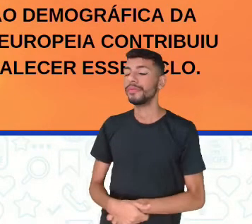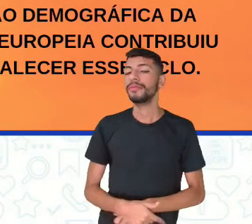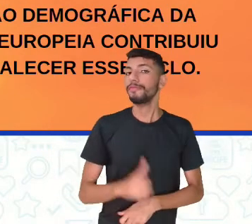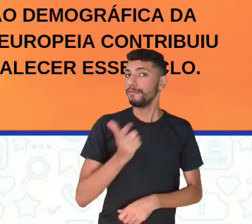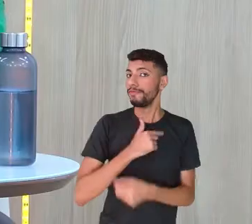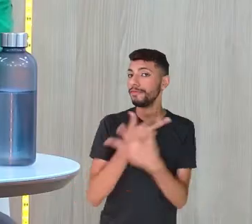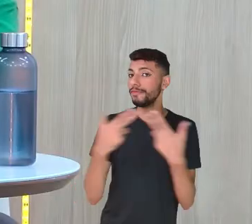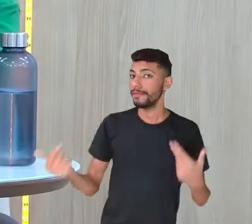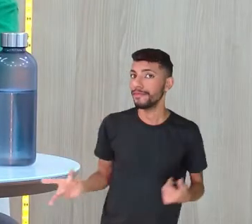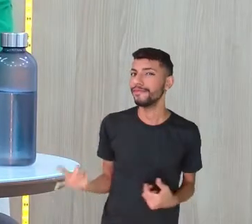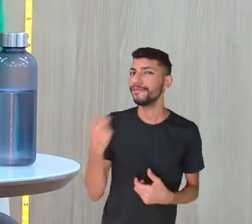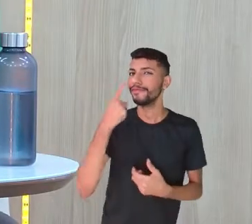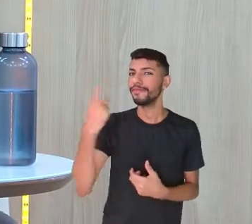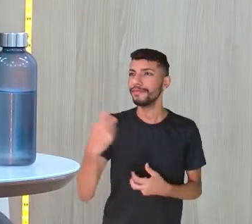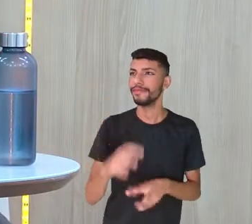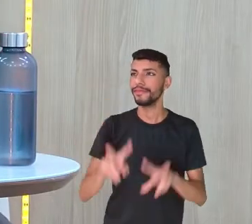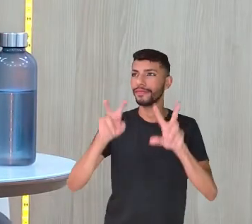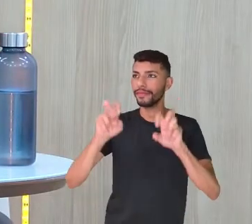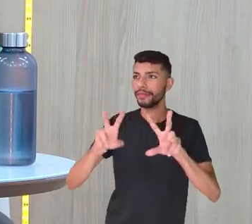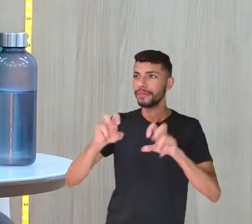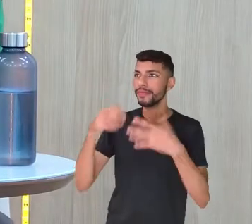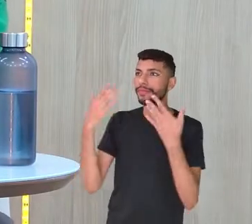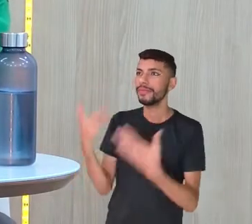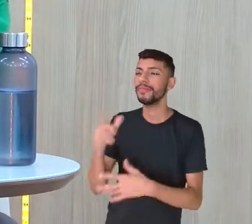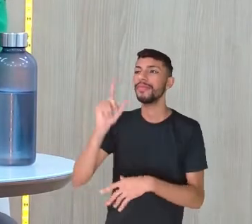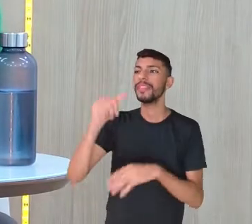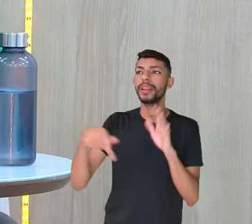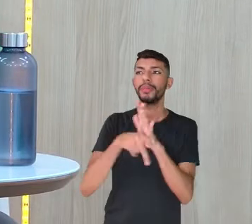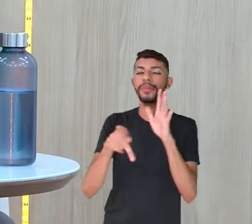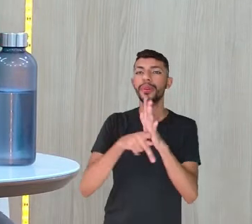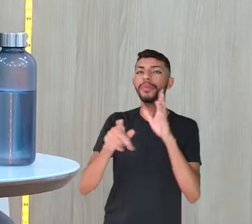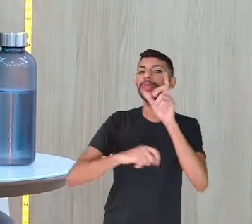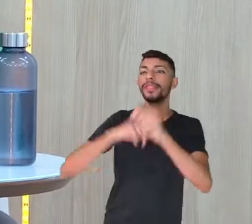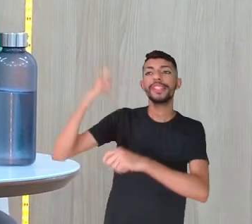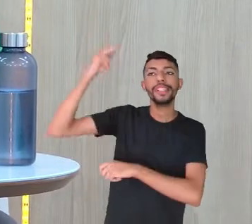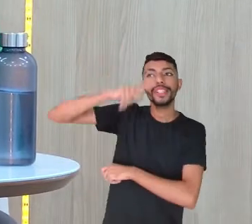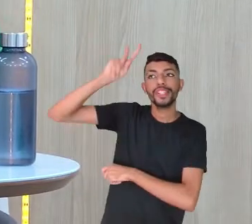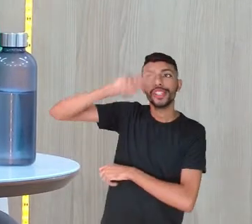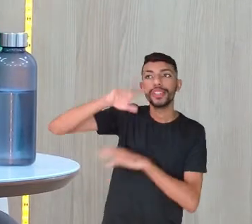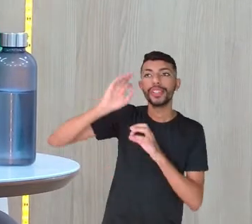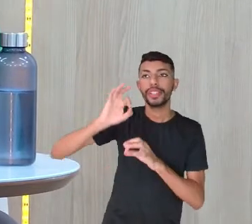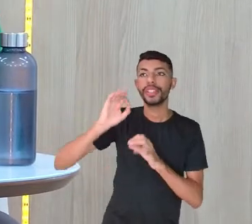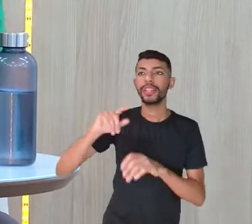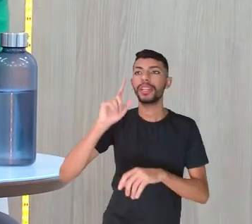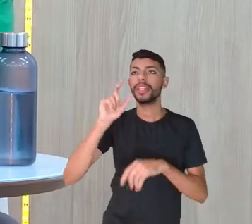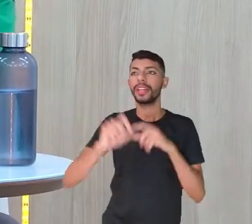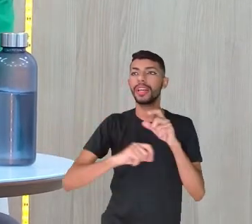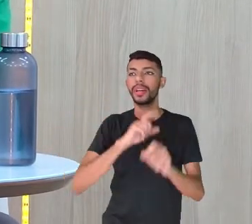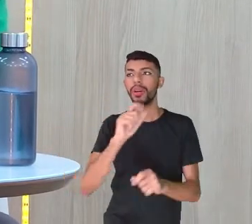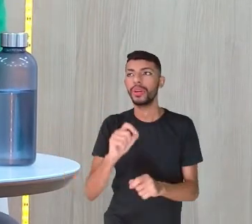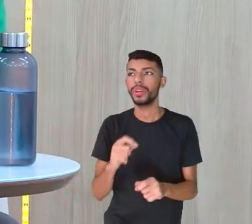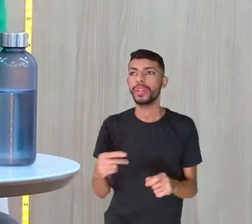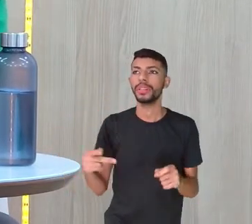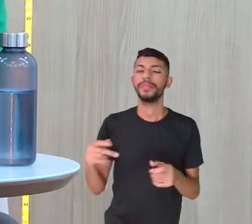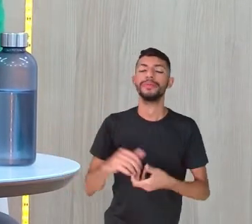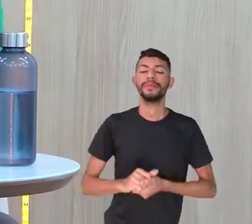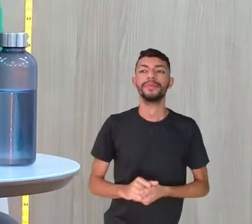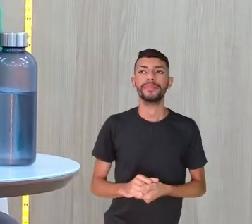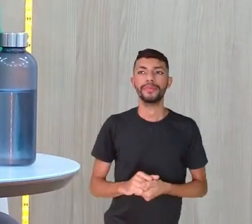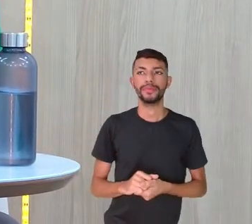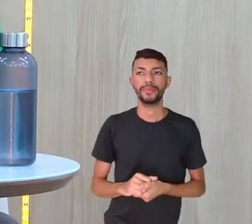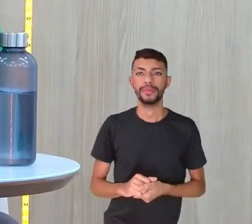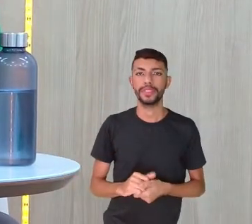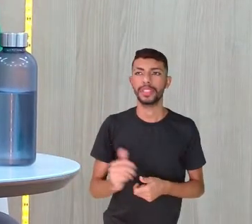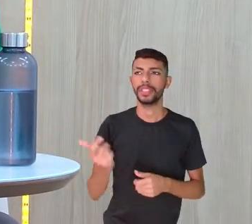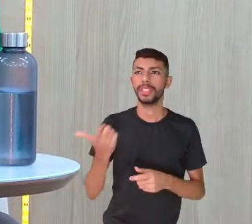questão interessante que toca um pouco na história, né? Que é justamente o quê? Que quando estava